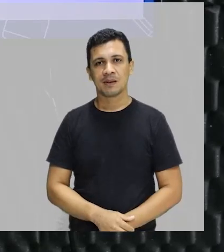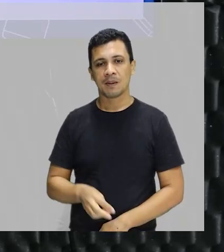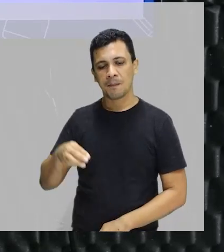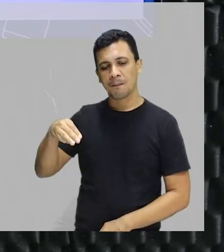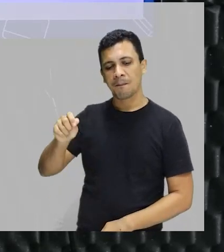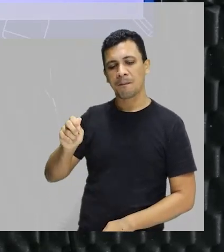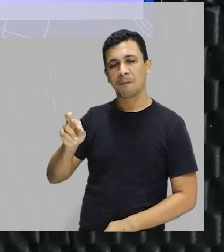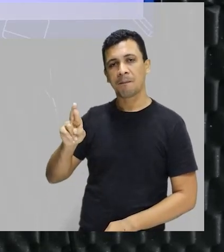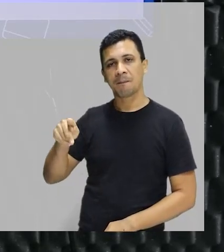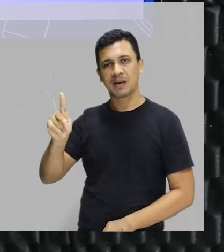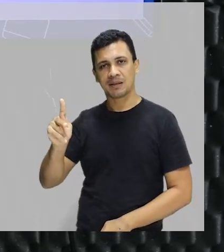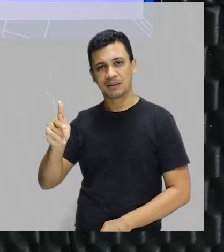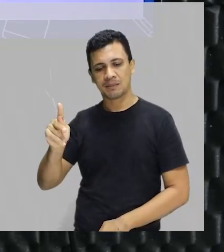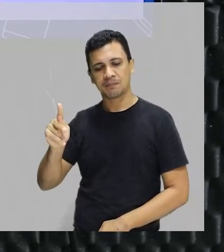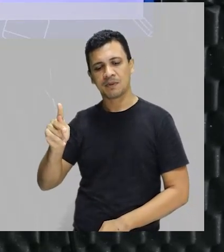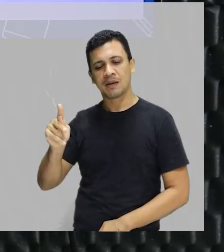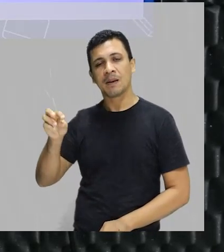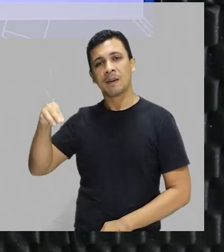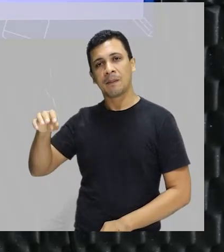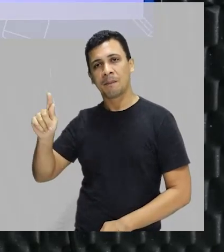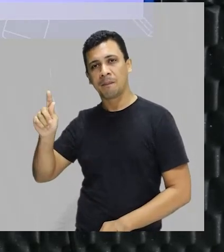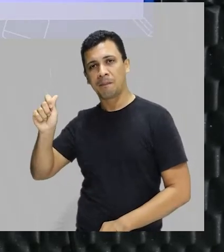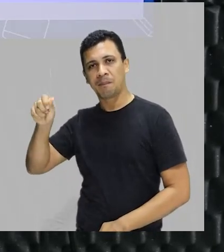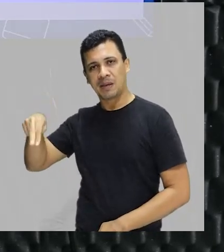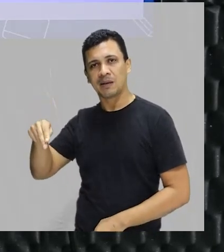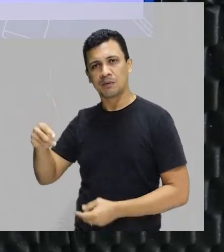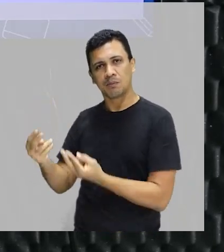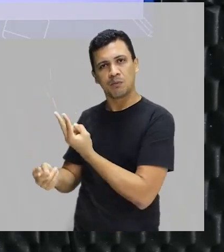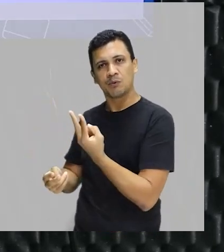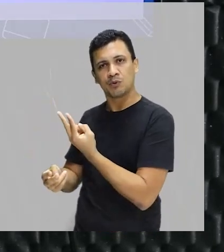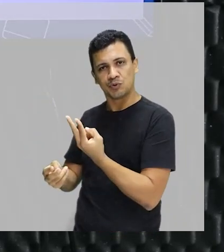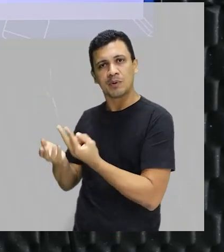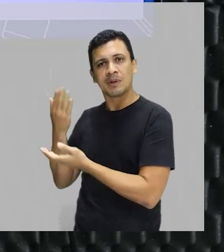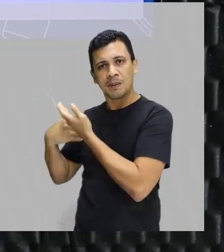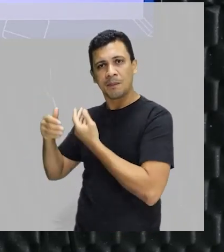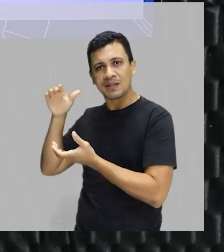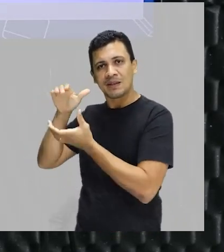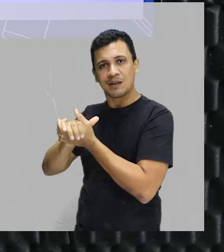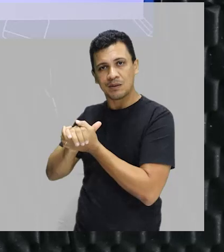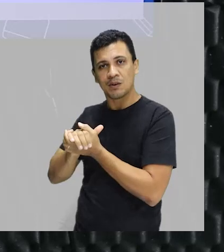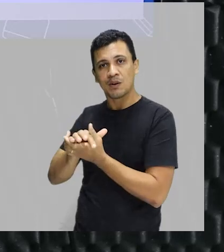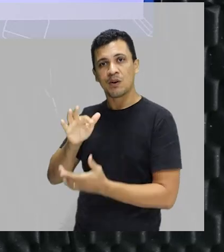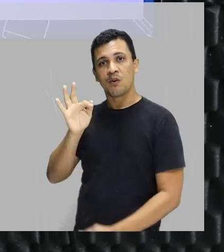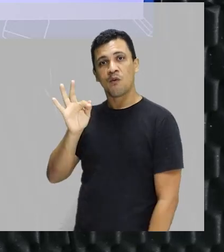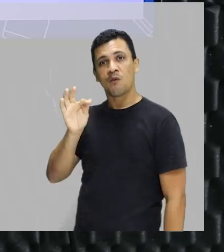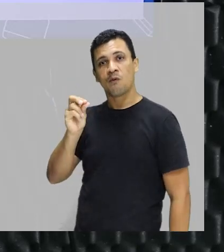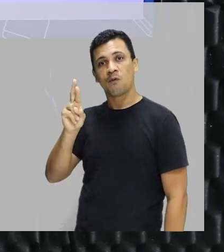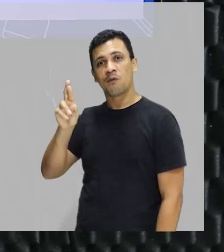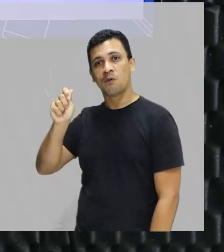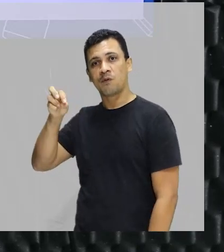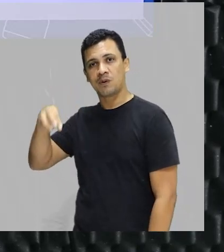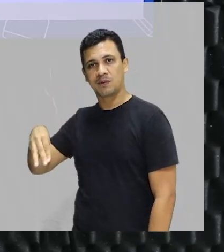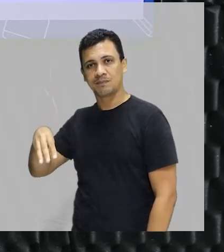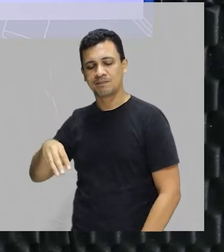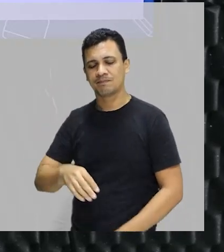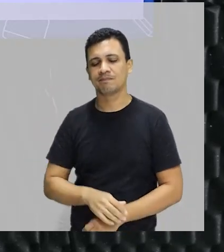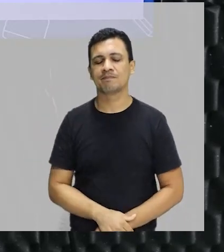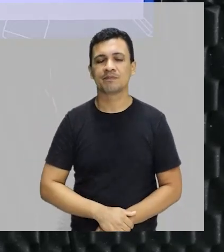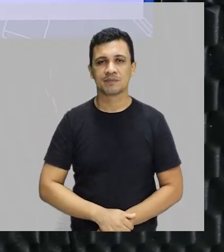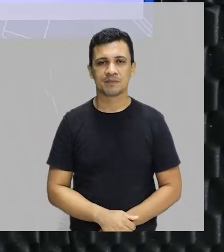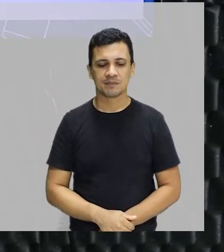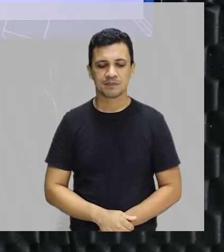eram casados. Tá? Ou foram casados. Você pode usar também essa construção. Peter was